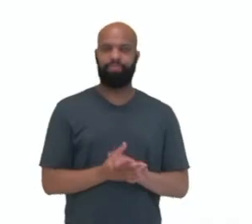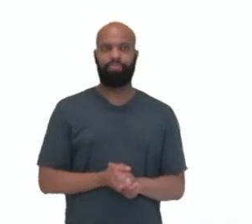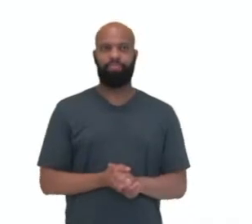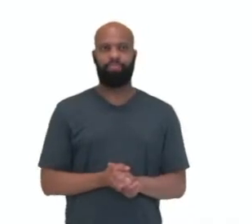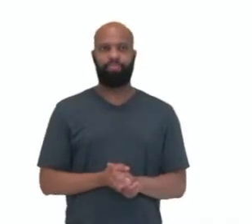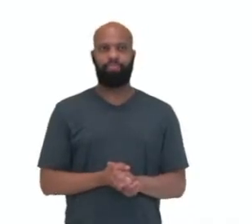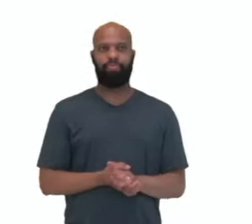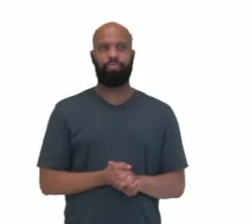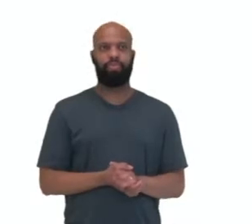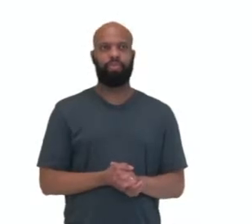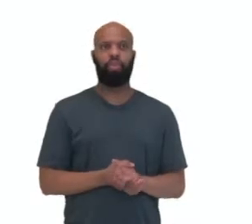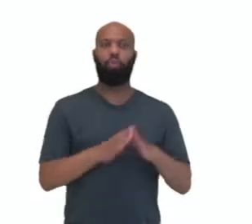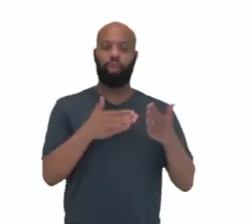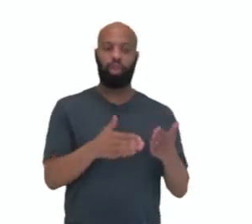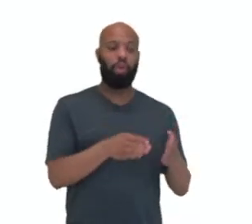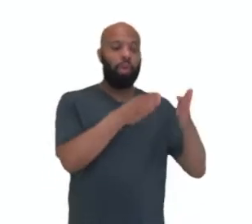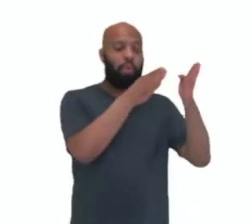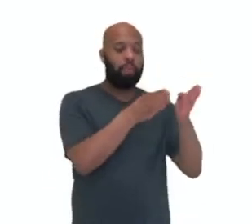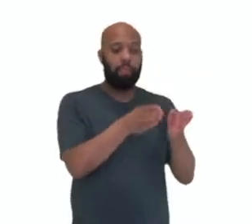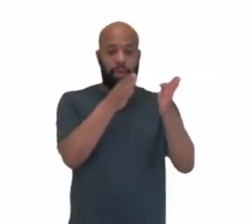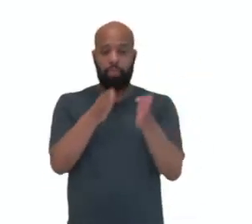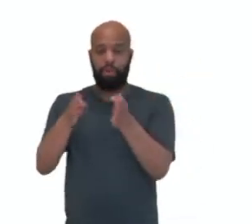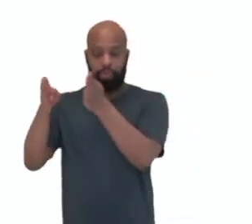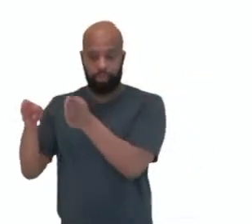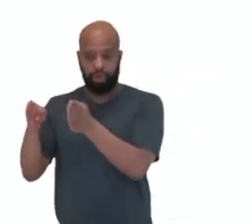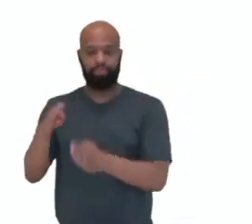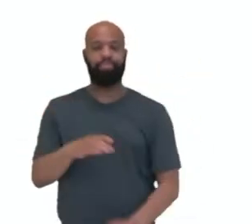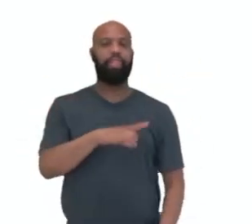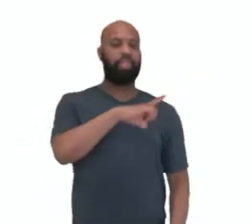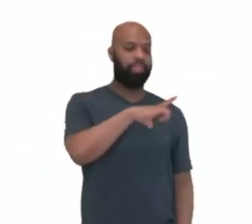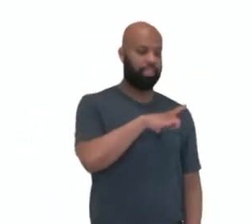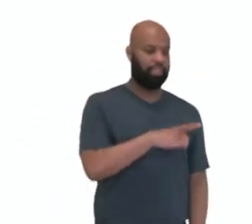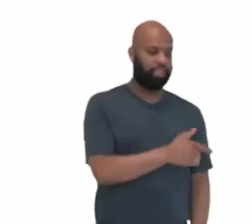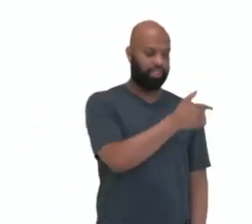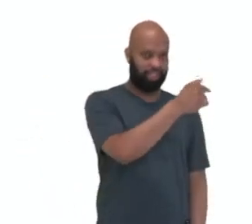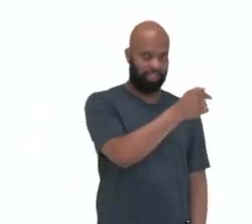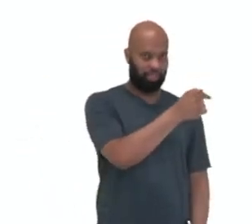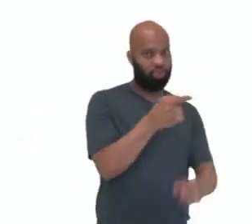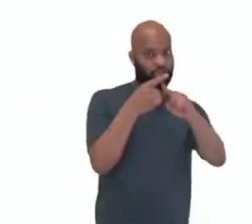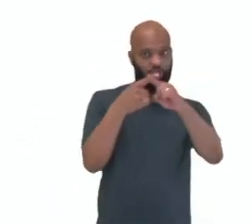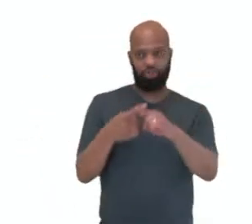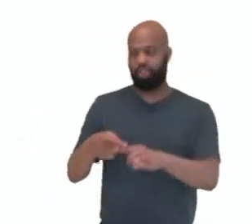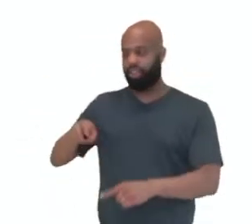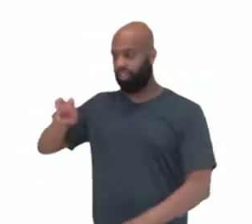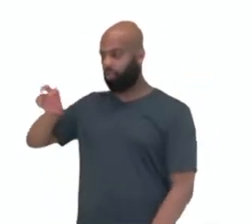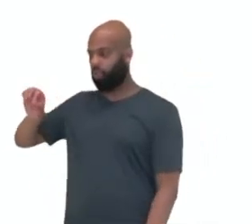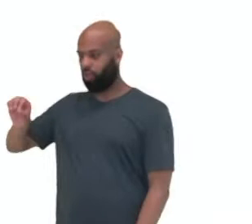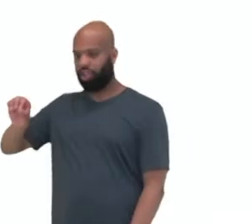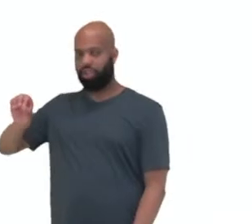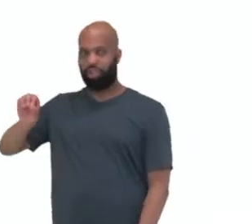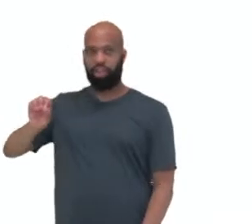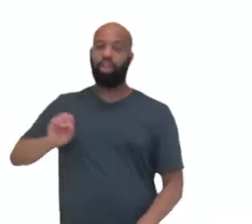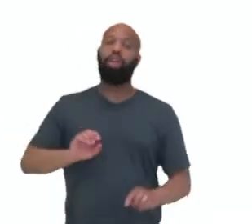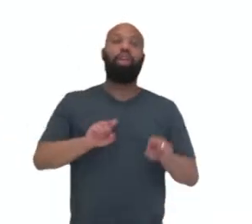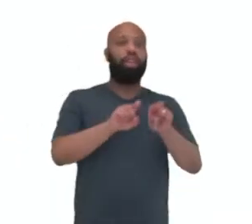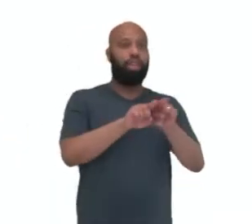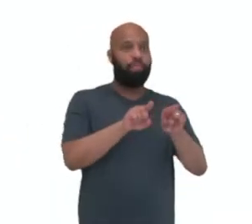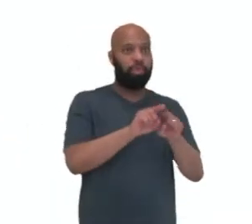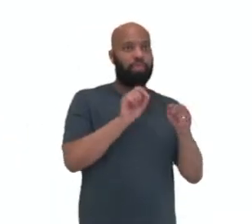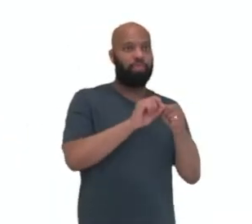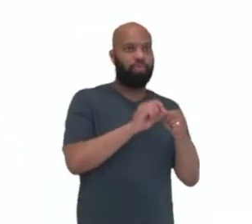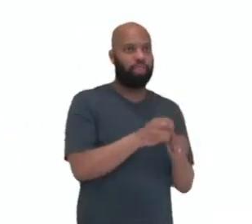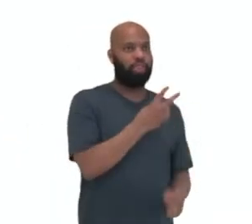Olha só. Respectivamente, eu vou fazer 7 vezes 50, que é igual a 2